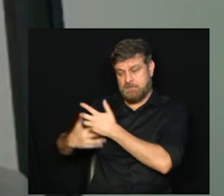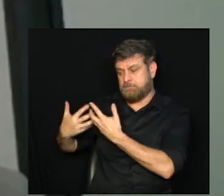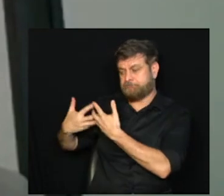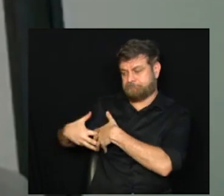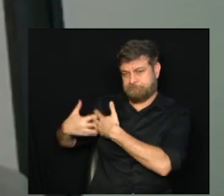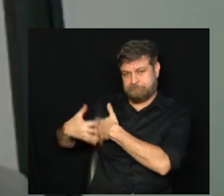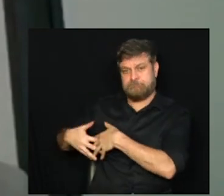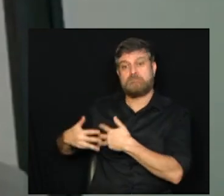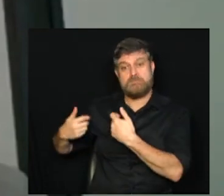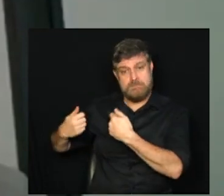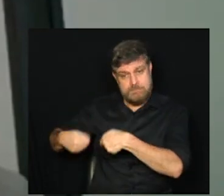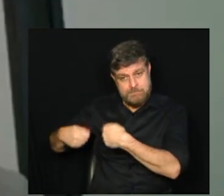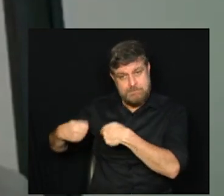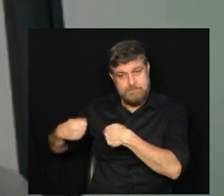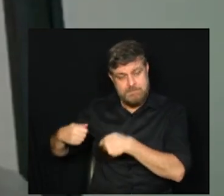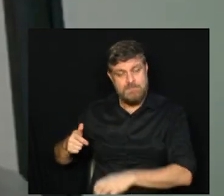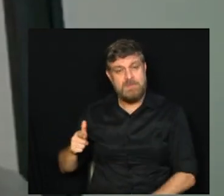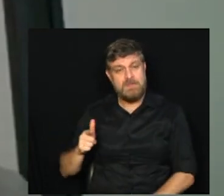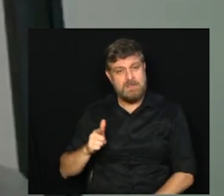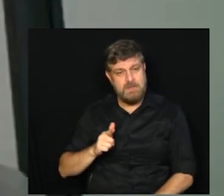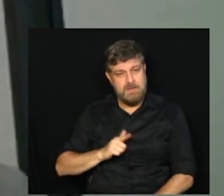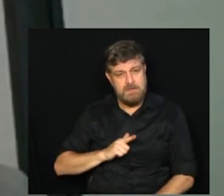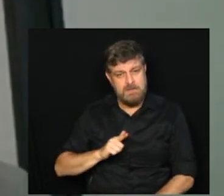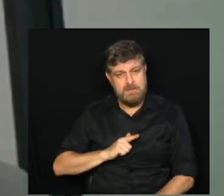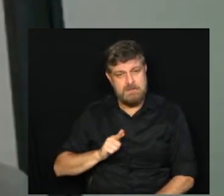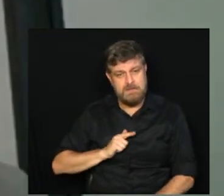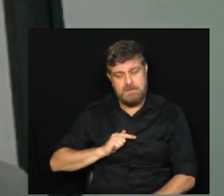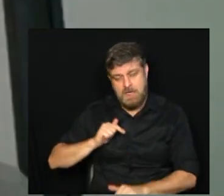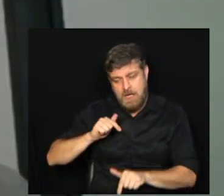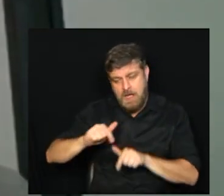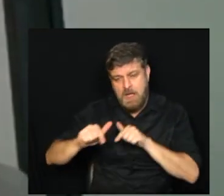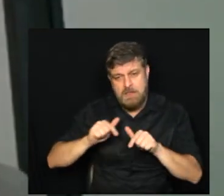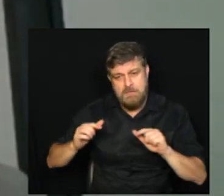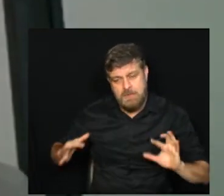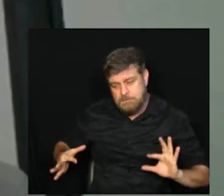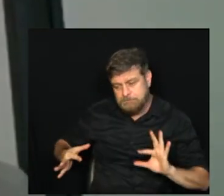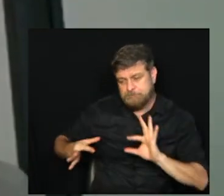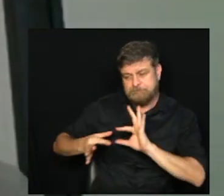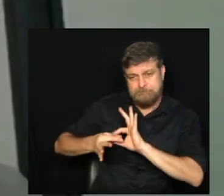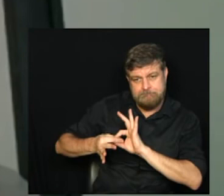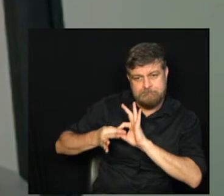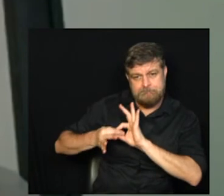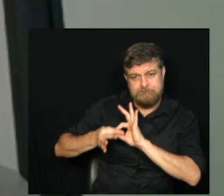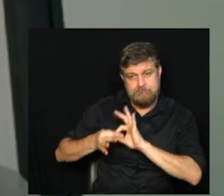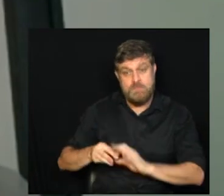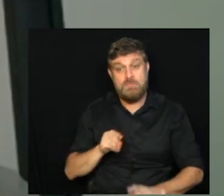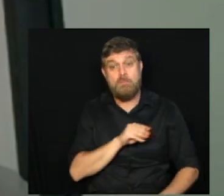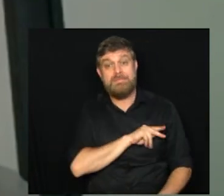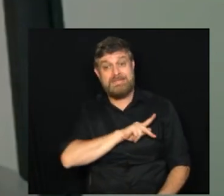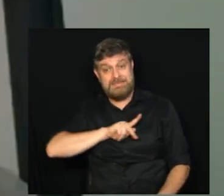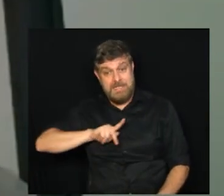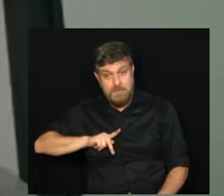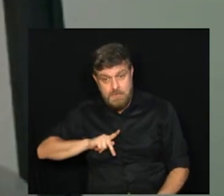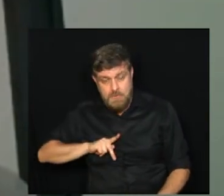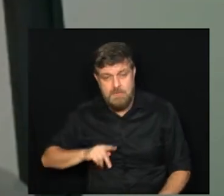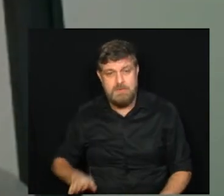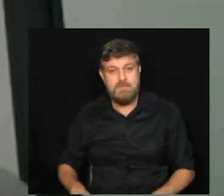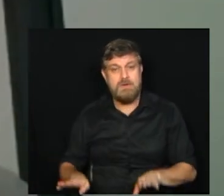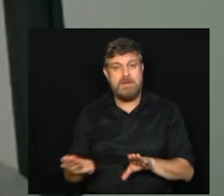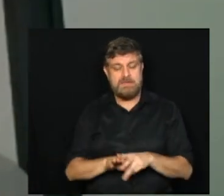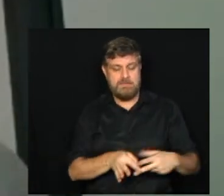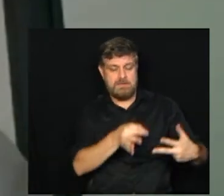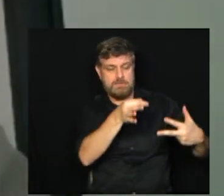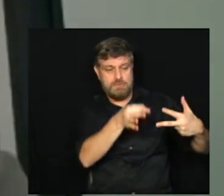gente precisa e tem agido conjuntamente com o Ministério Público, com o